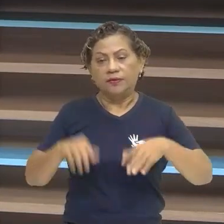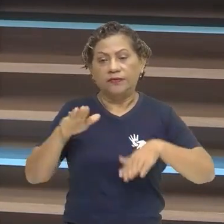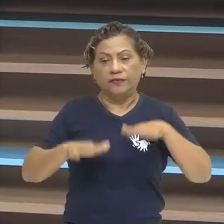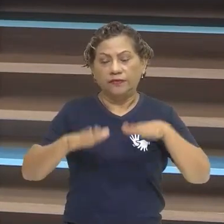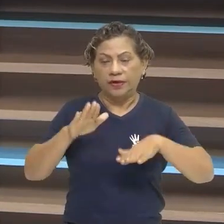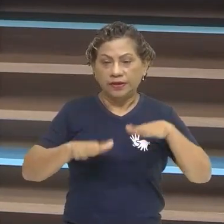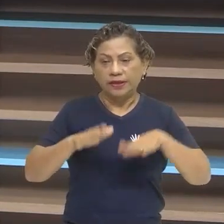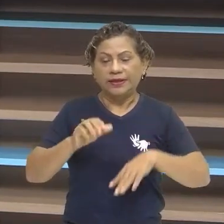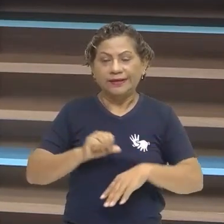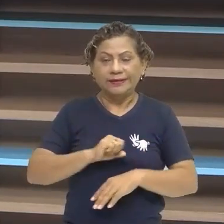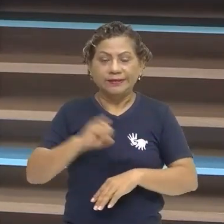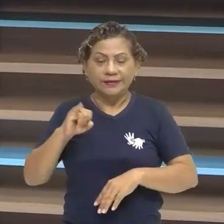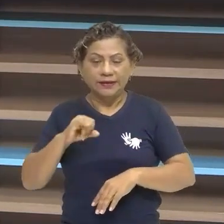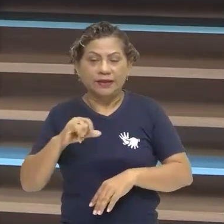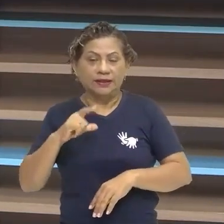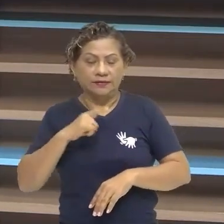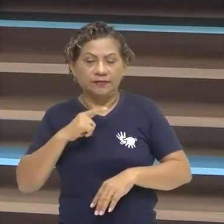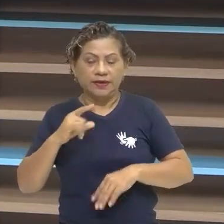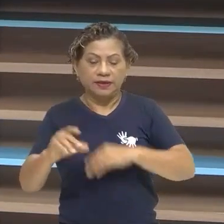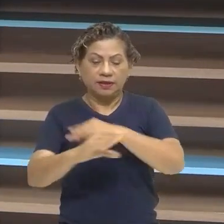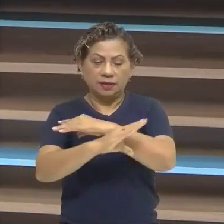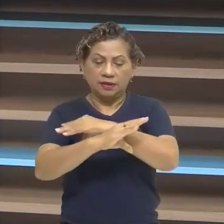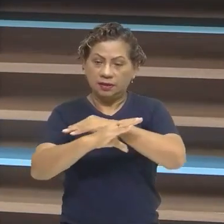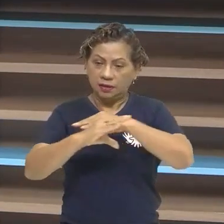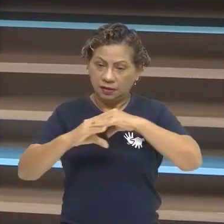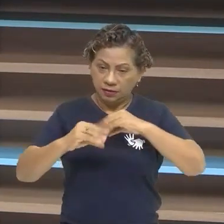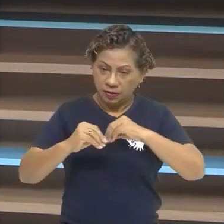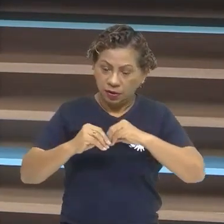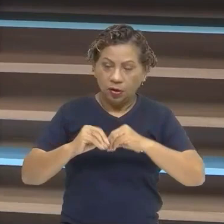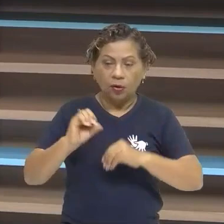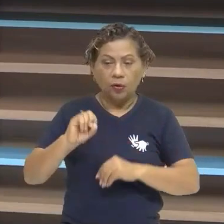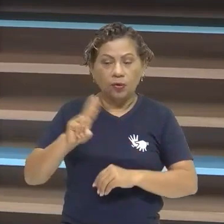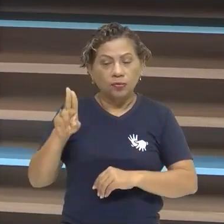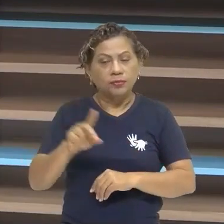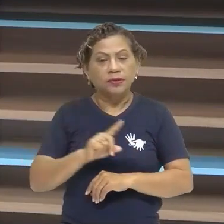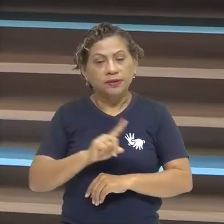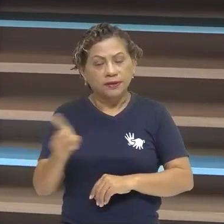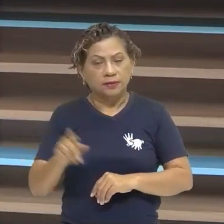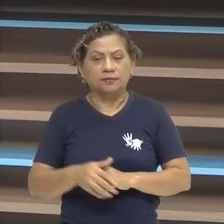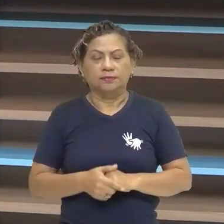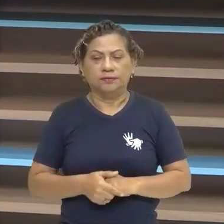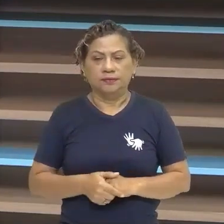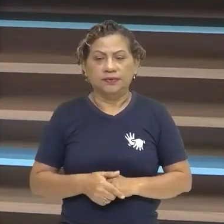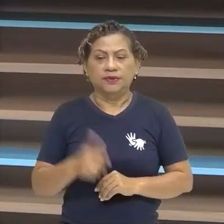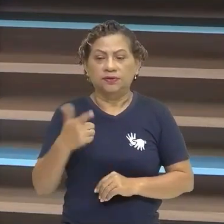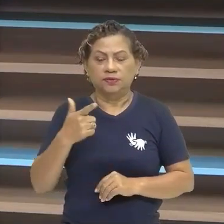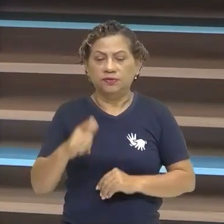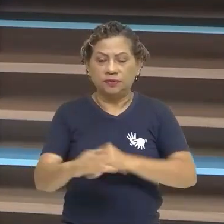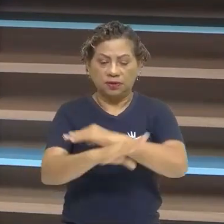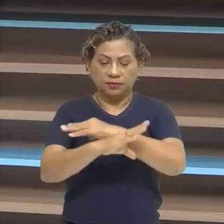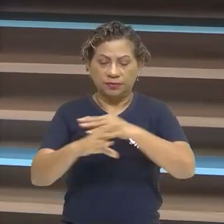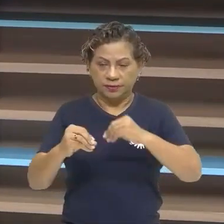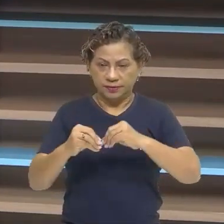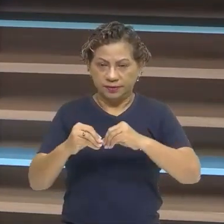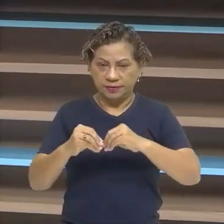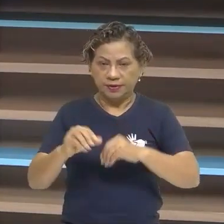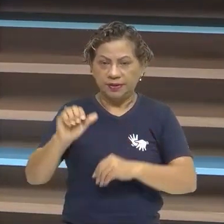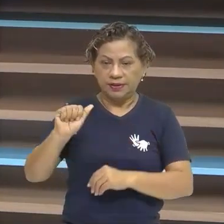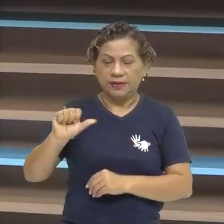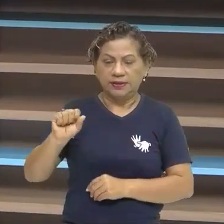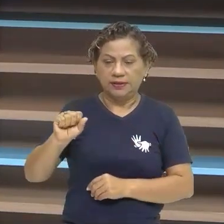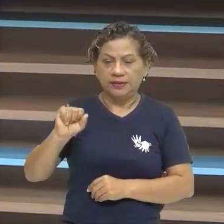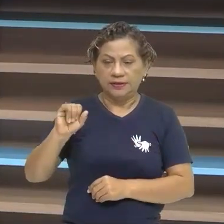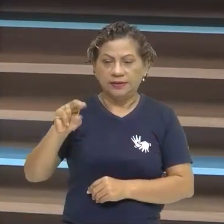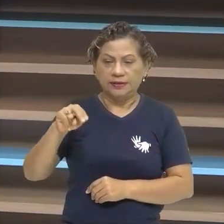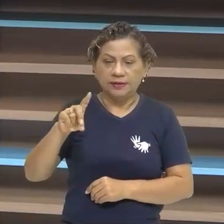se vem com conjunção ou sem conjunção. Se vier com conjunção, sindéticas. Se vier sem conjunção, assindéticas. Isso ficou